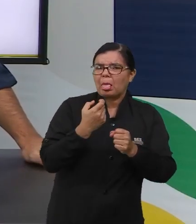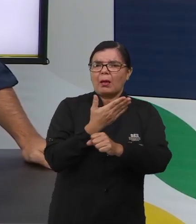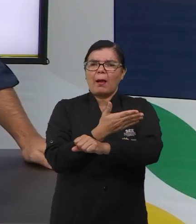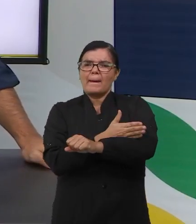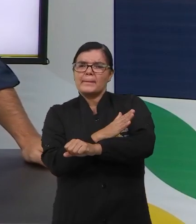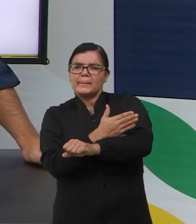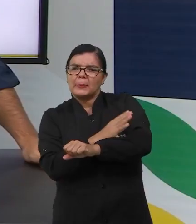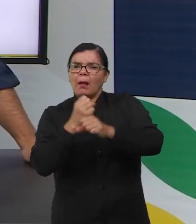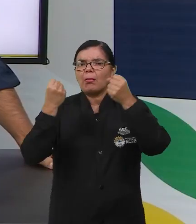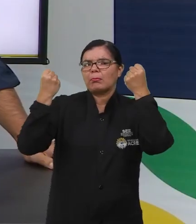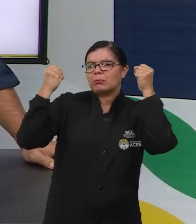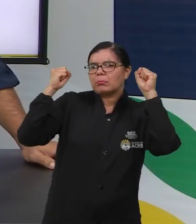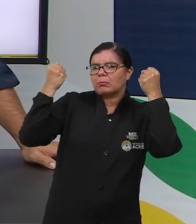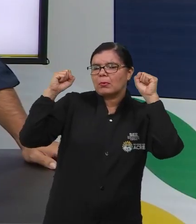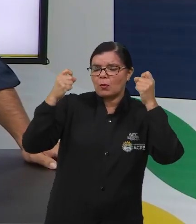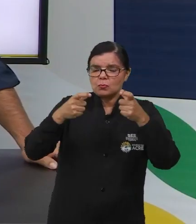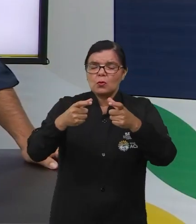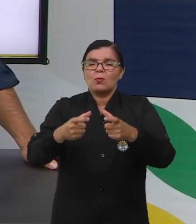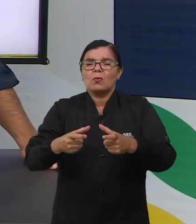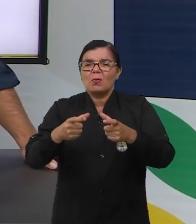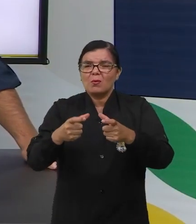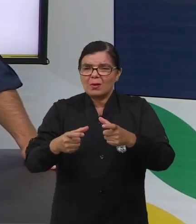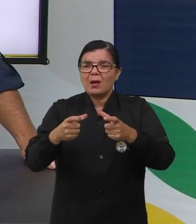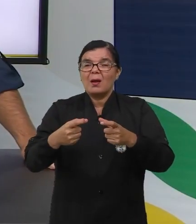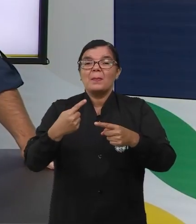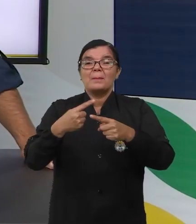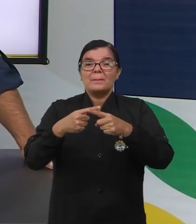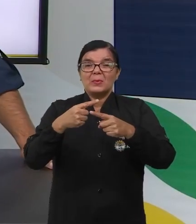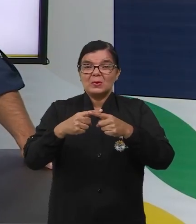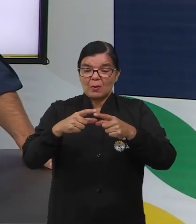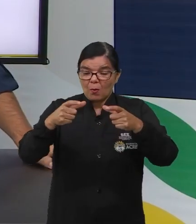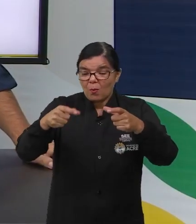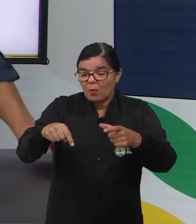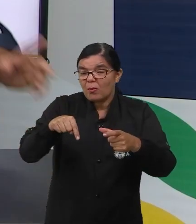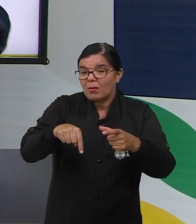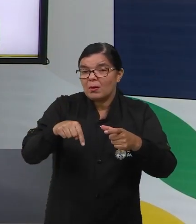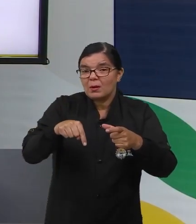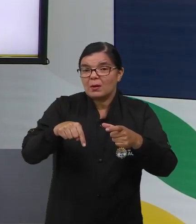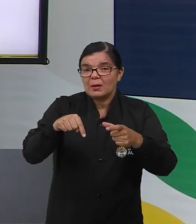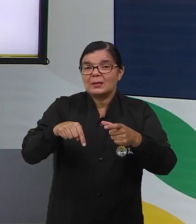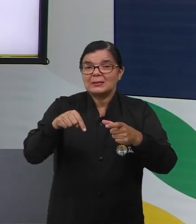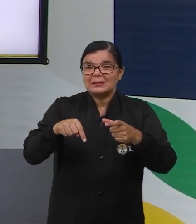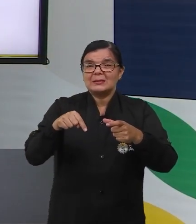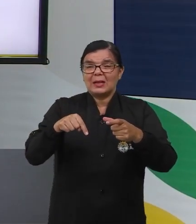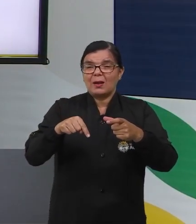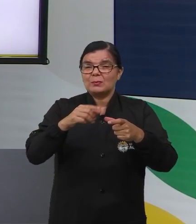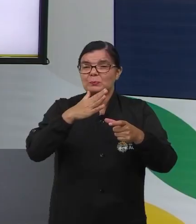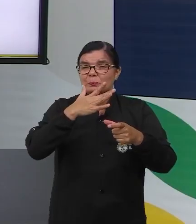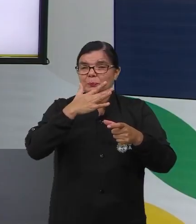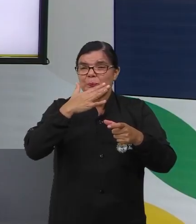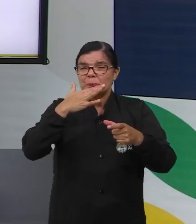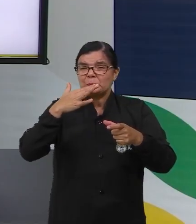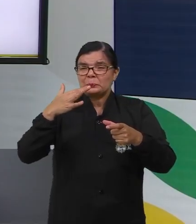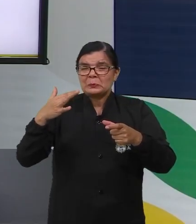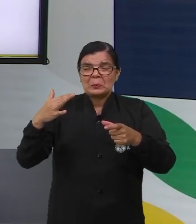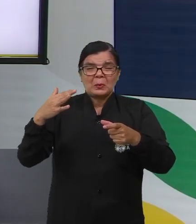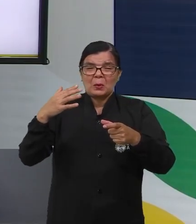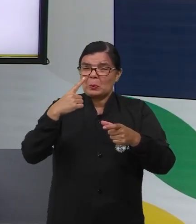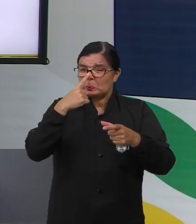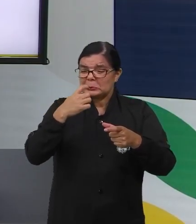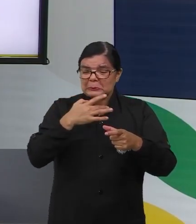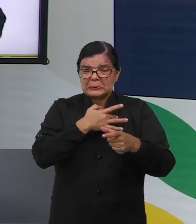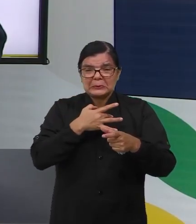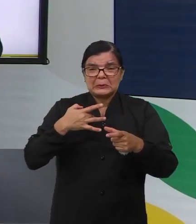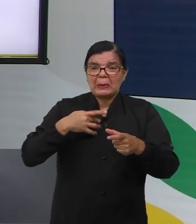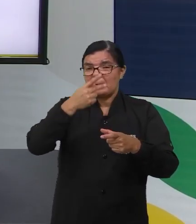de atividade ali naquele ambiente, além de que aquele ambiente está gerando transtorno para a saúde,